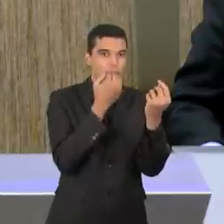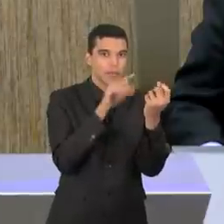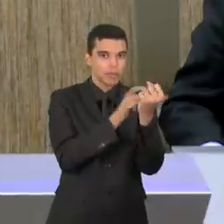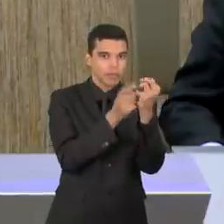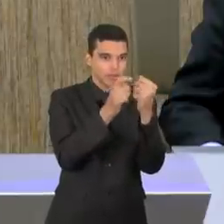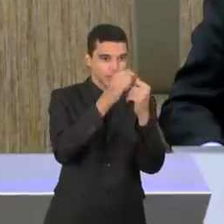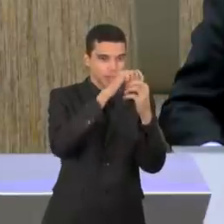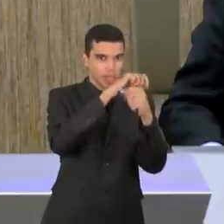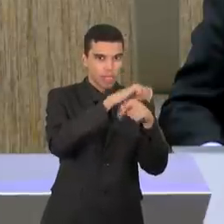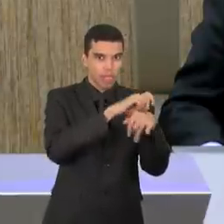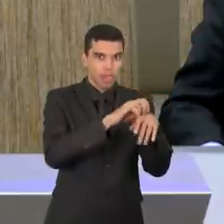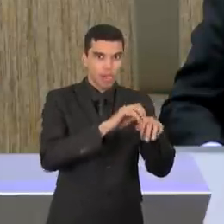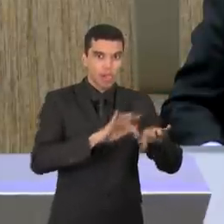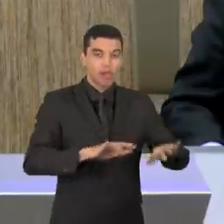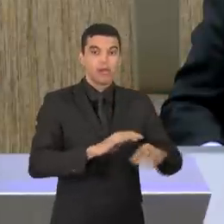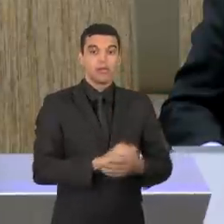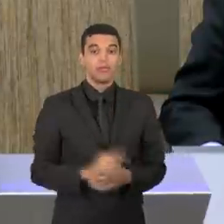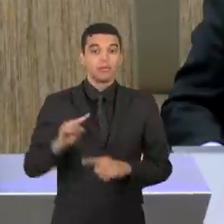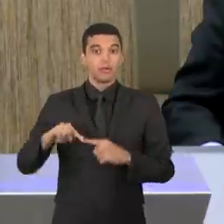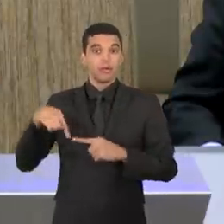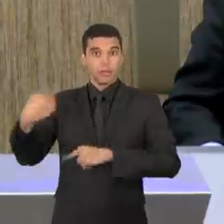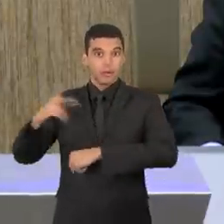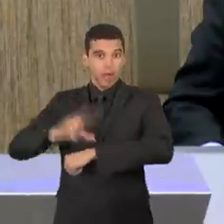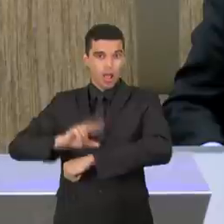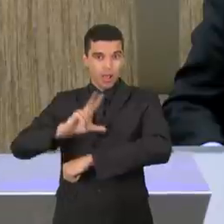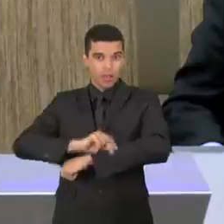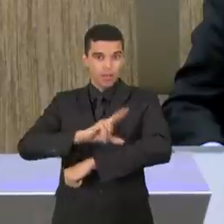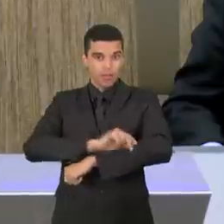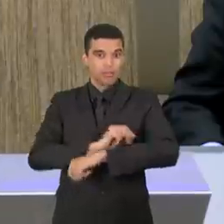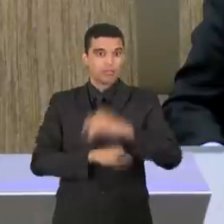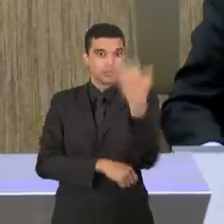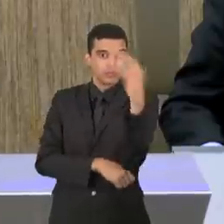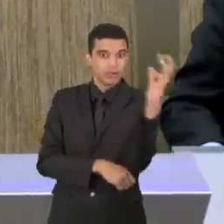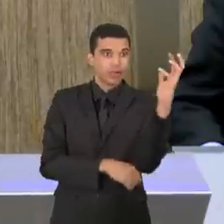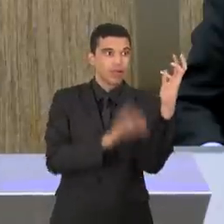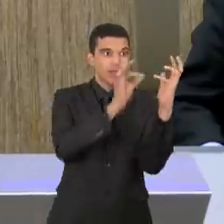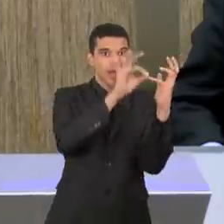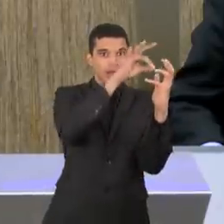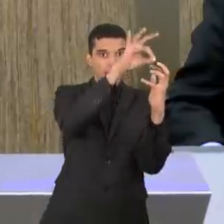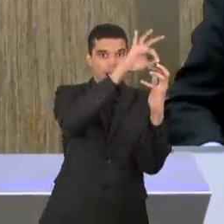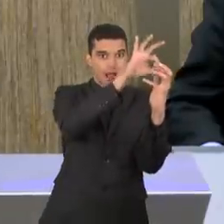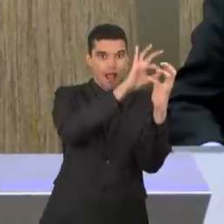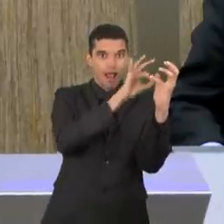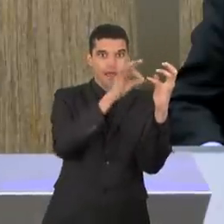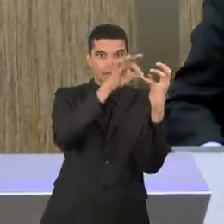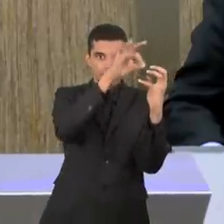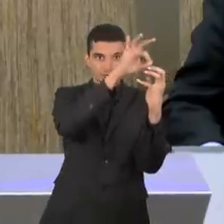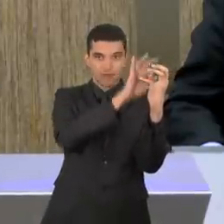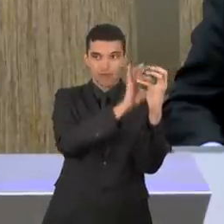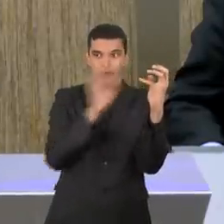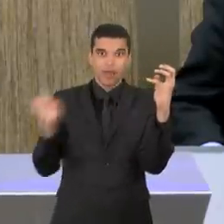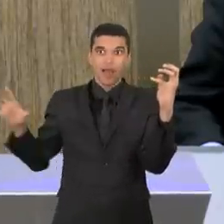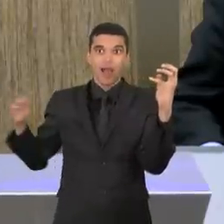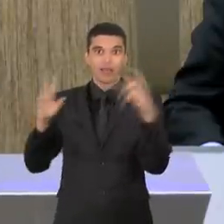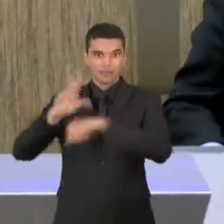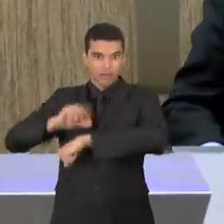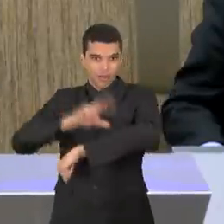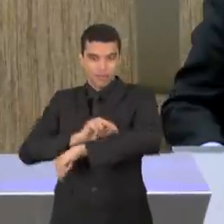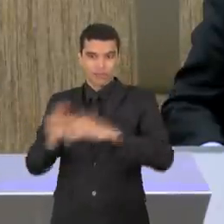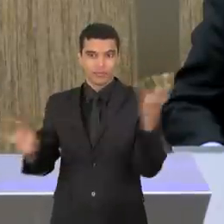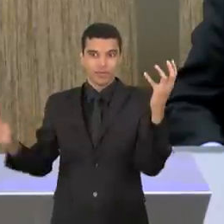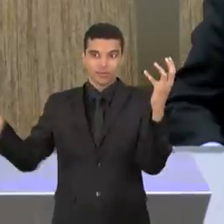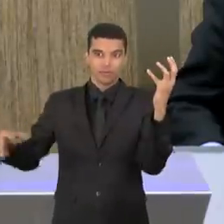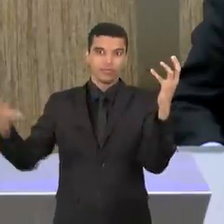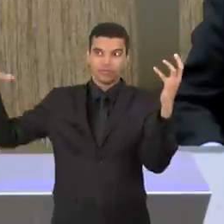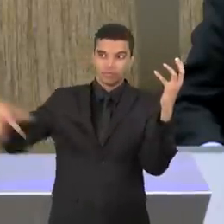E ficou o gafanhoto e comeu a locusta, aí ficou o caule. Aí ela, porque o caule, as folhinhas podem nascer de